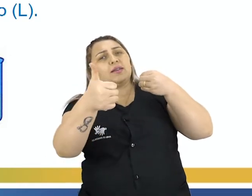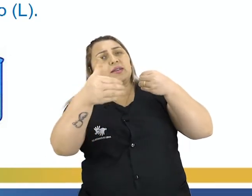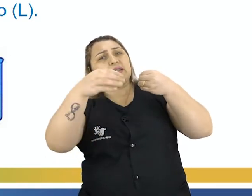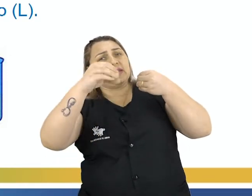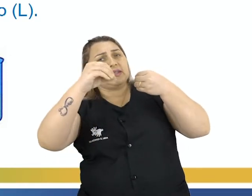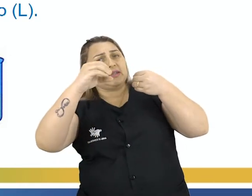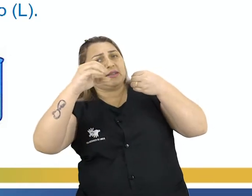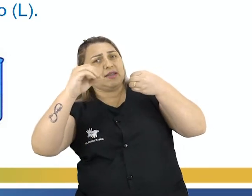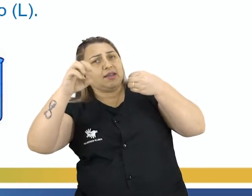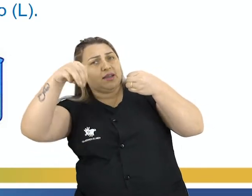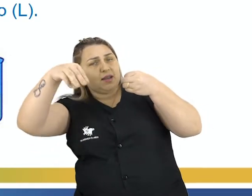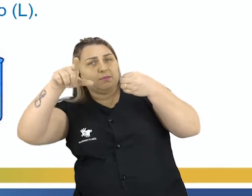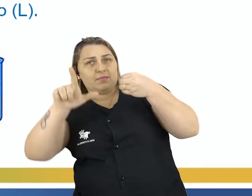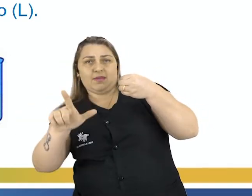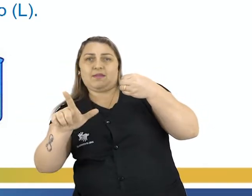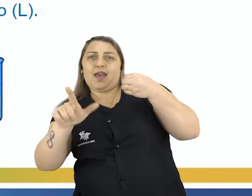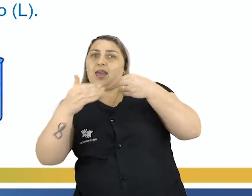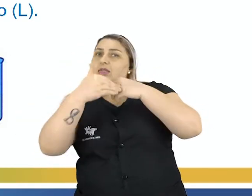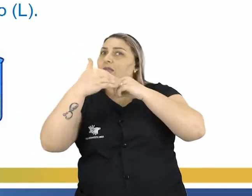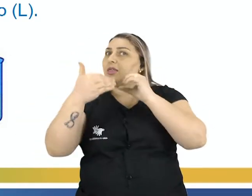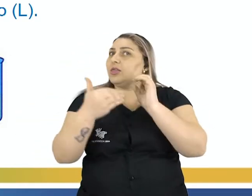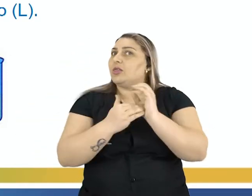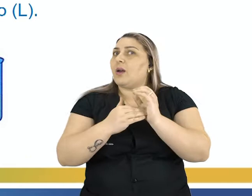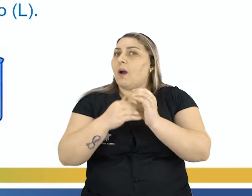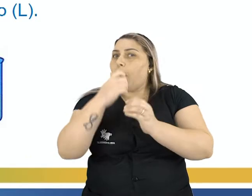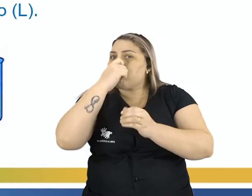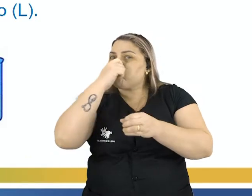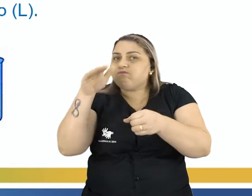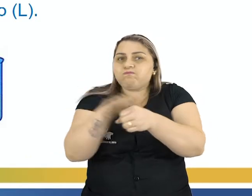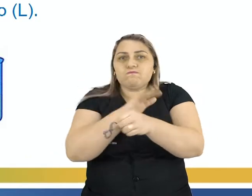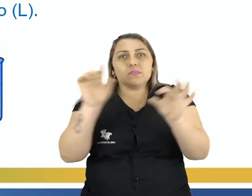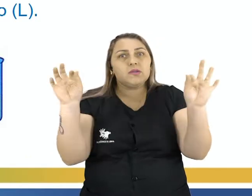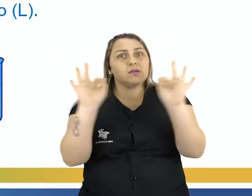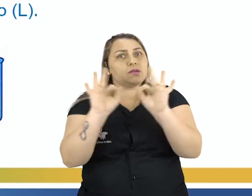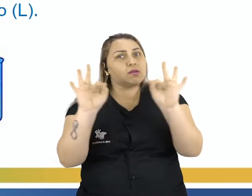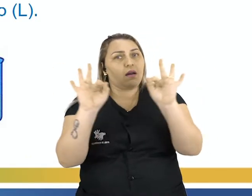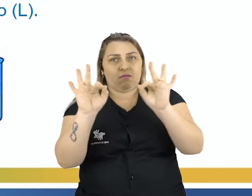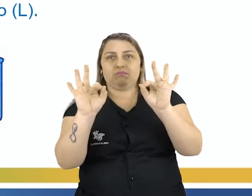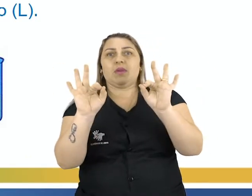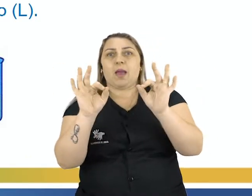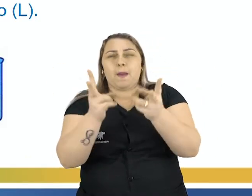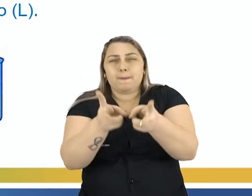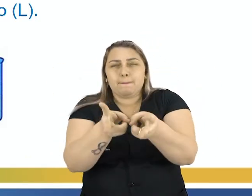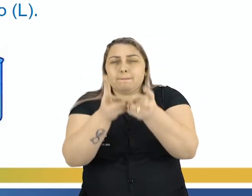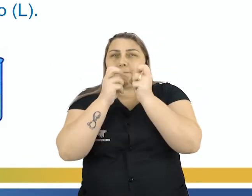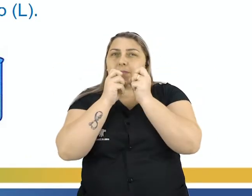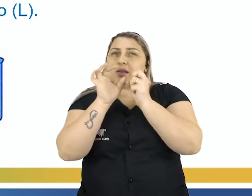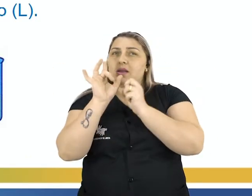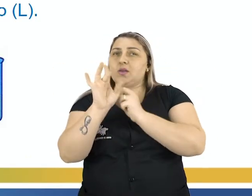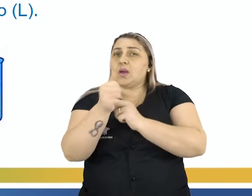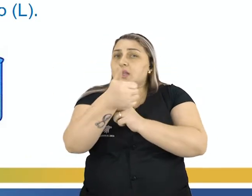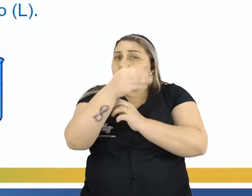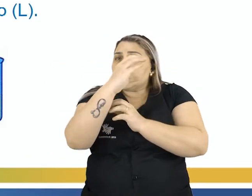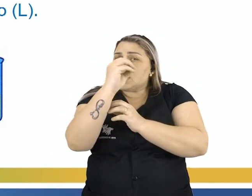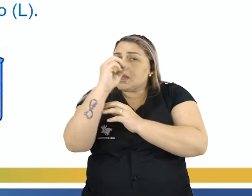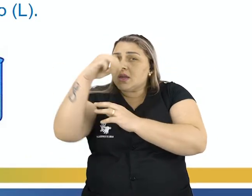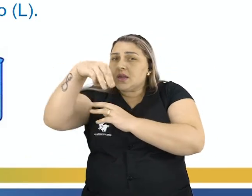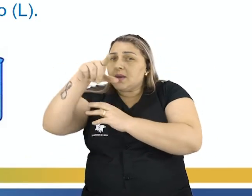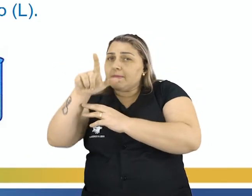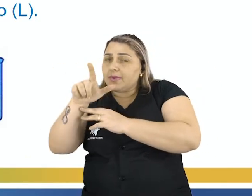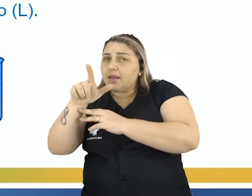não está sendo totalmente ocupado, né? Você pode perceber que ele não está sendo totalmente